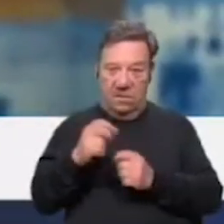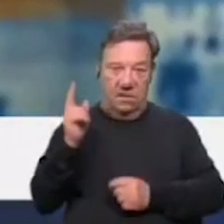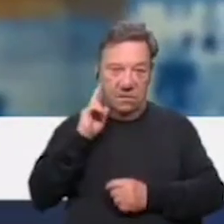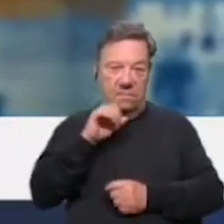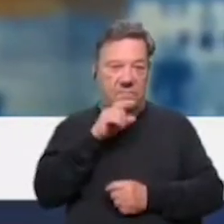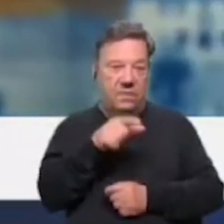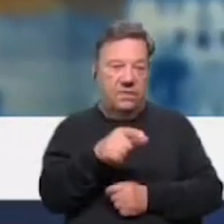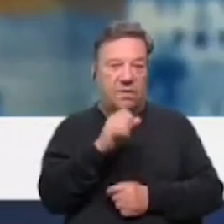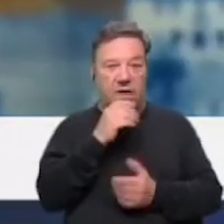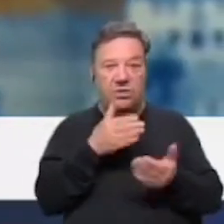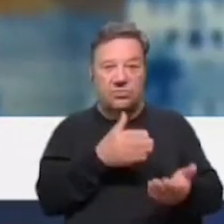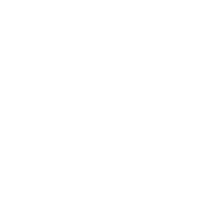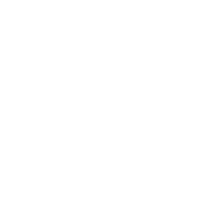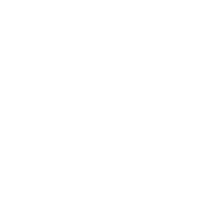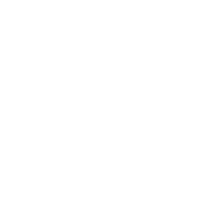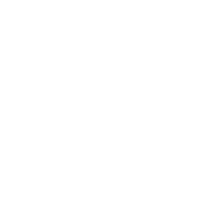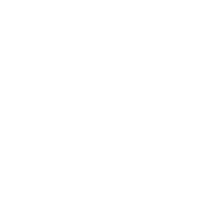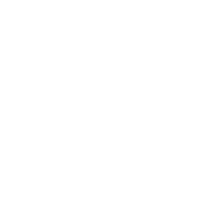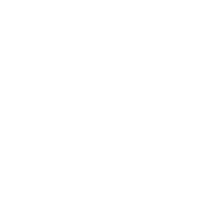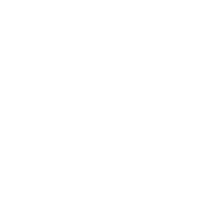efetivamente os pode ajudar